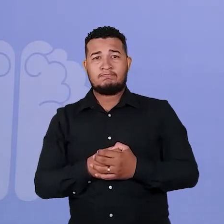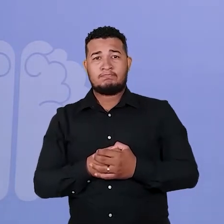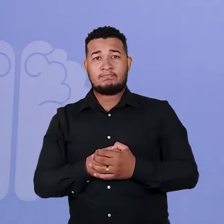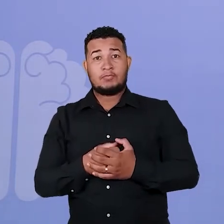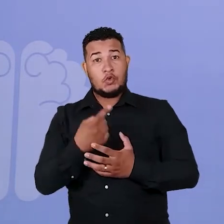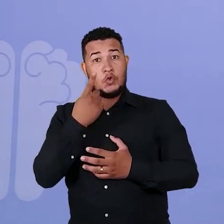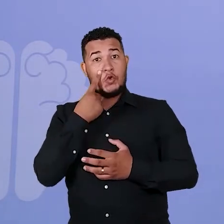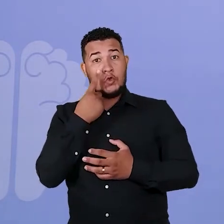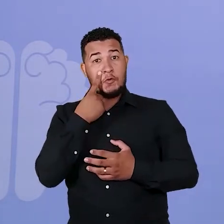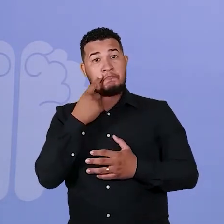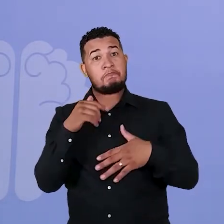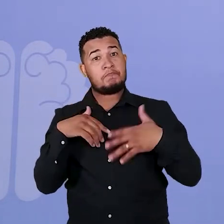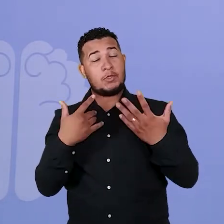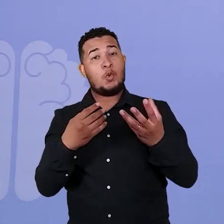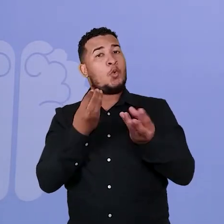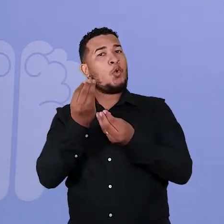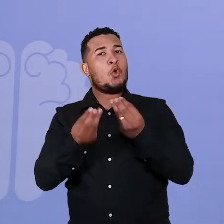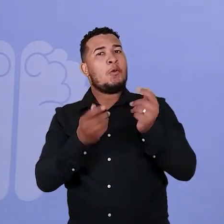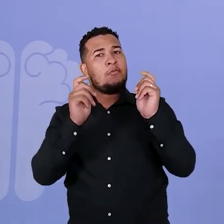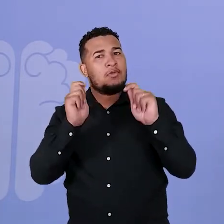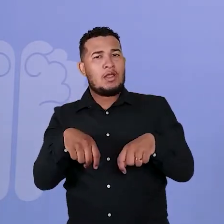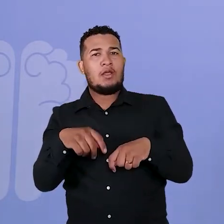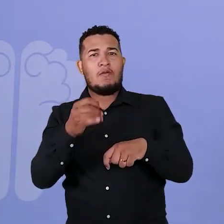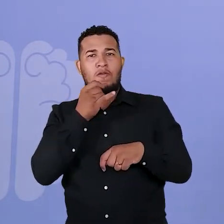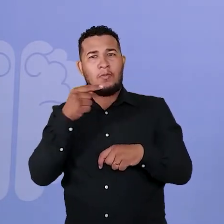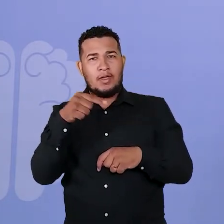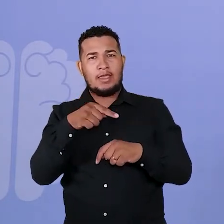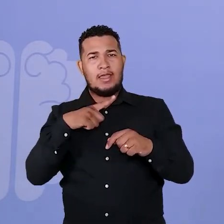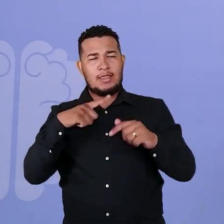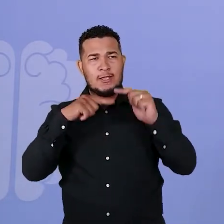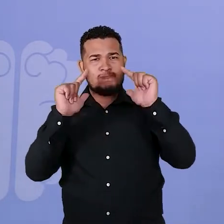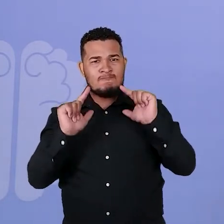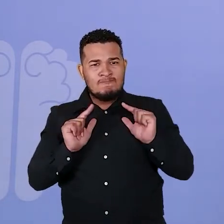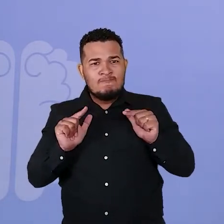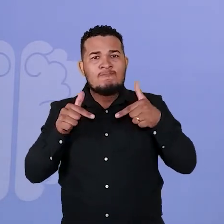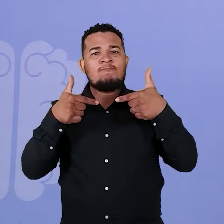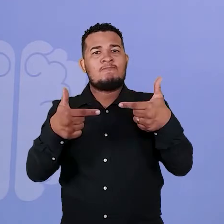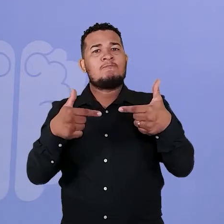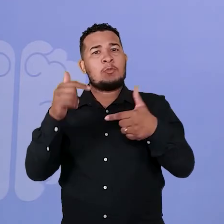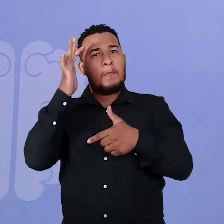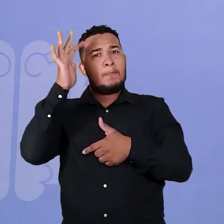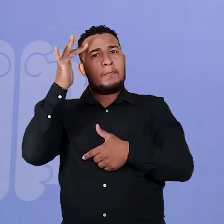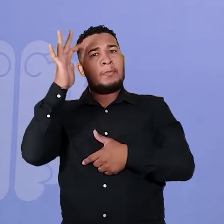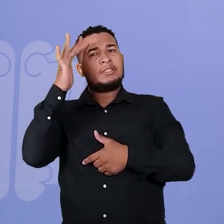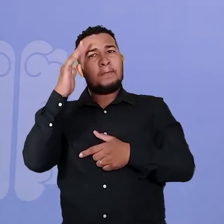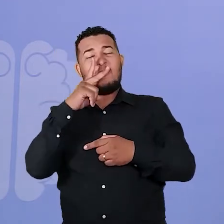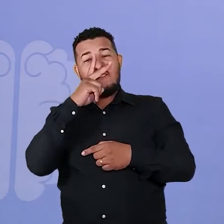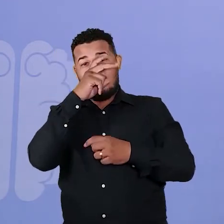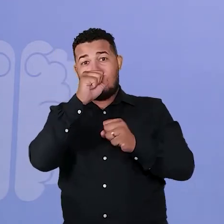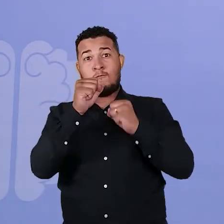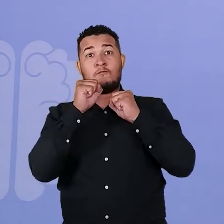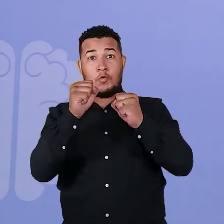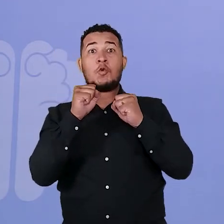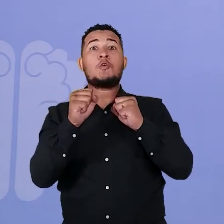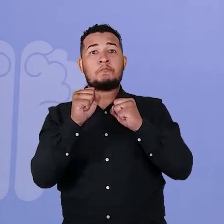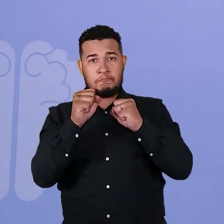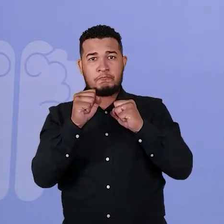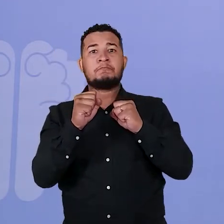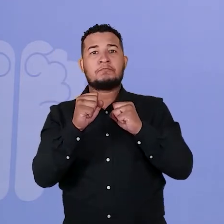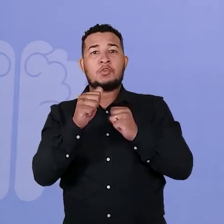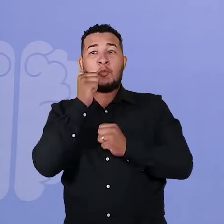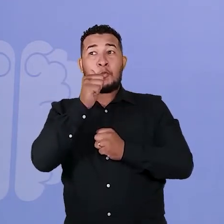clássicos. Vejam, então, como vocês têm aqui um esforço de pensamento muito